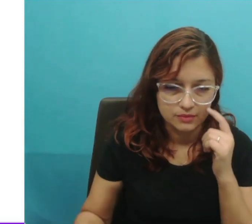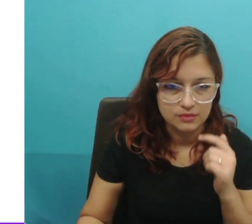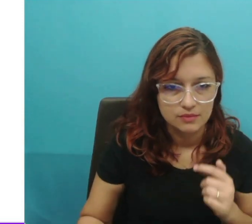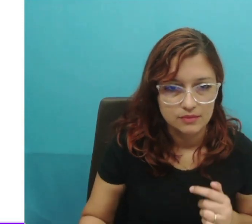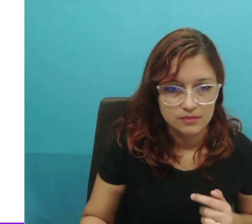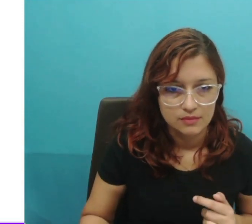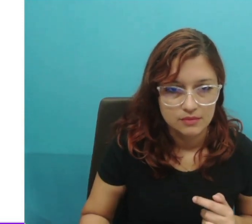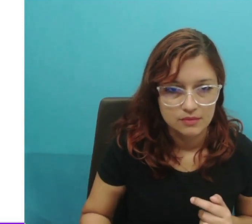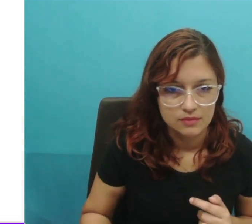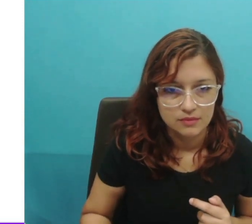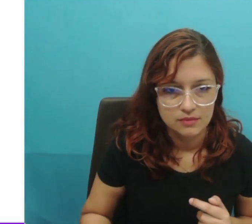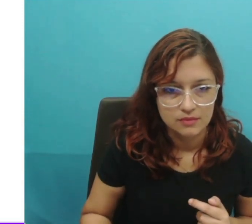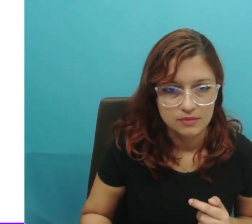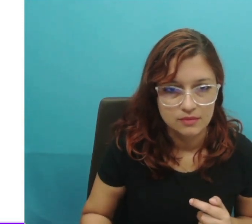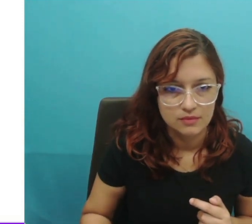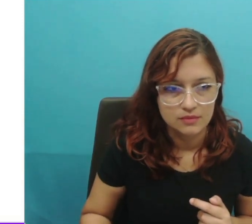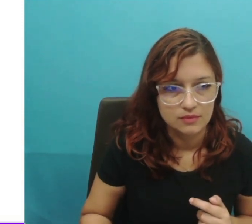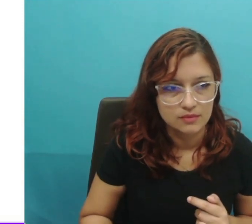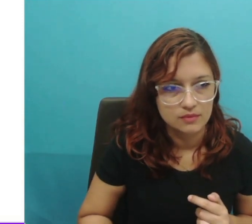Então,